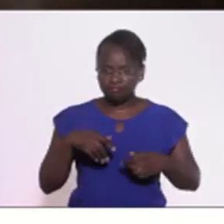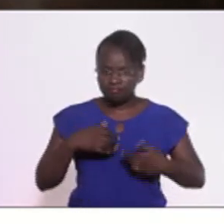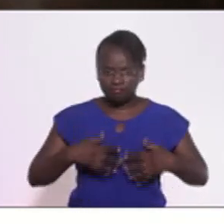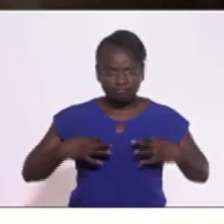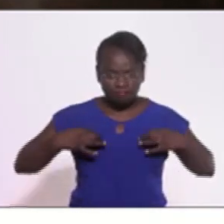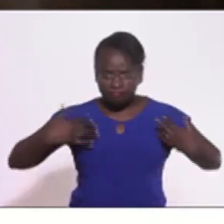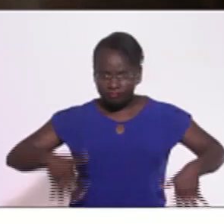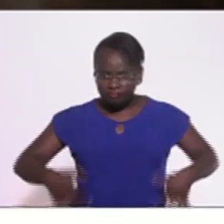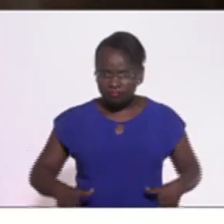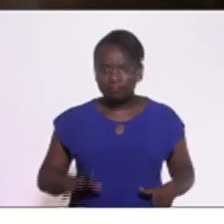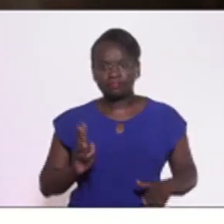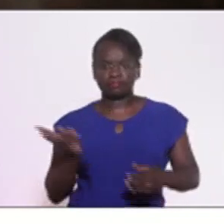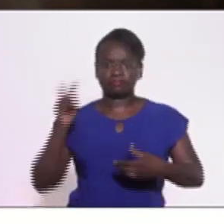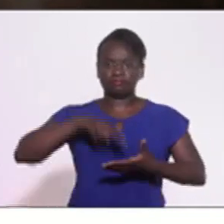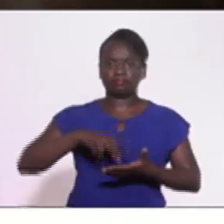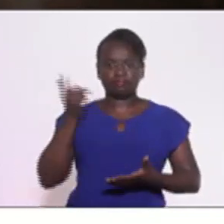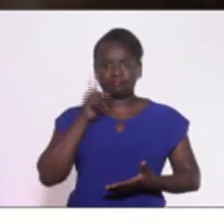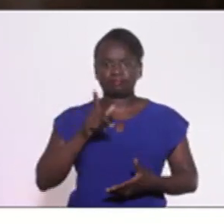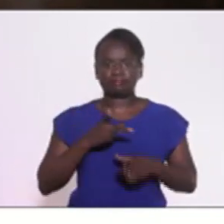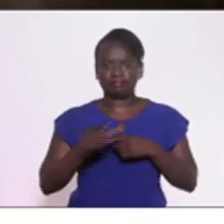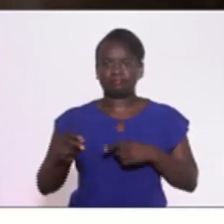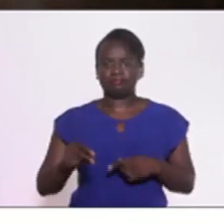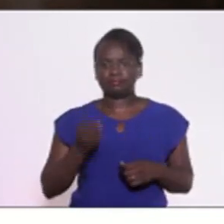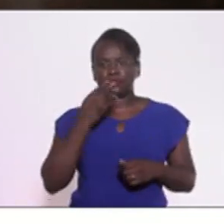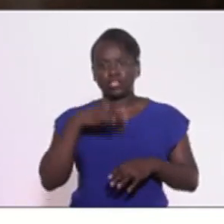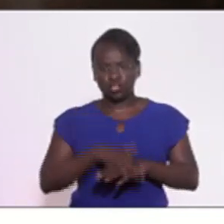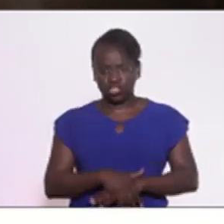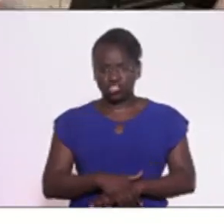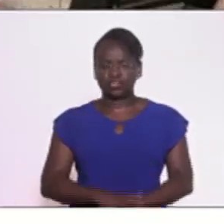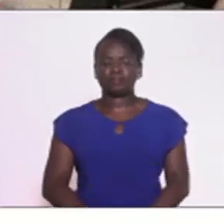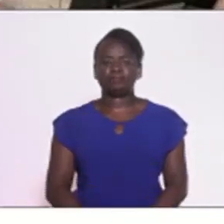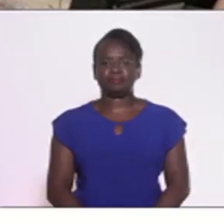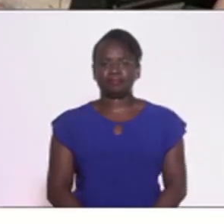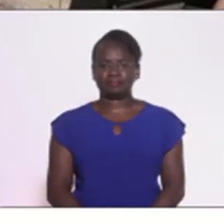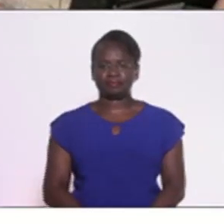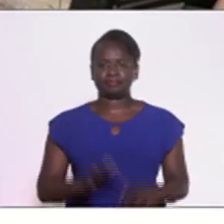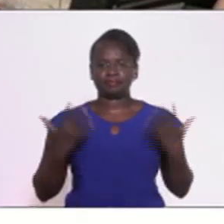sacode a poeira e dá volta por cima. Boa noite!